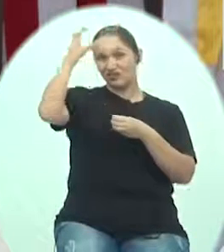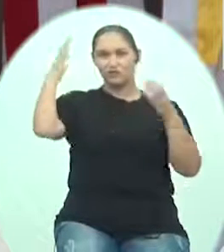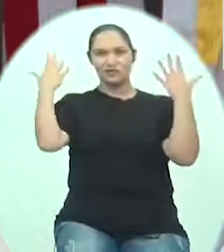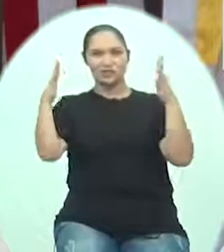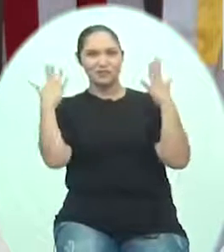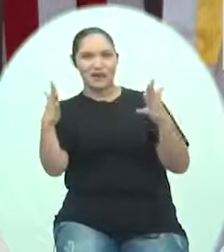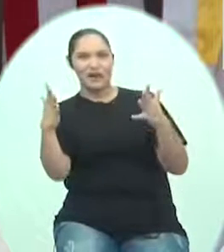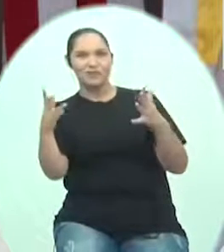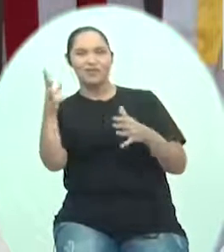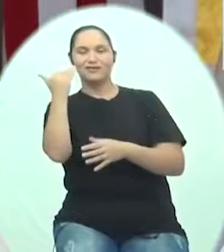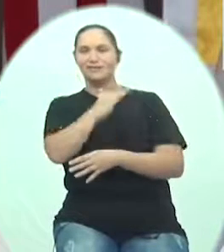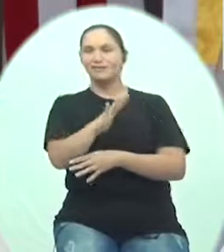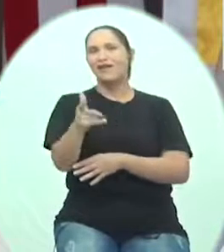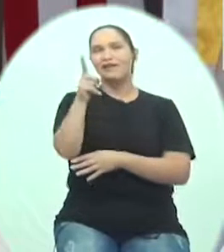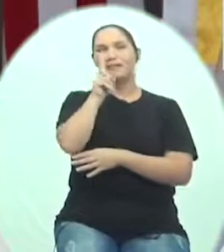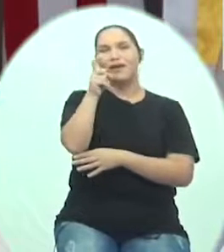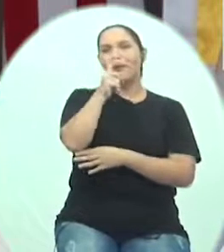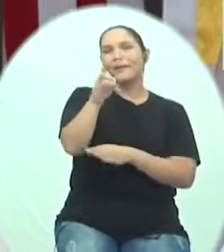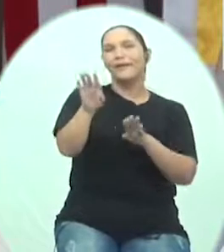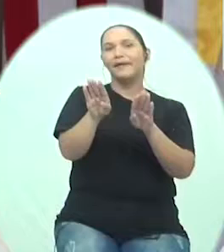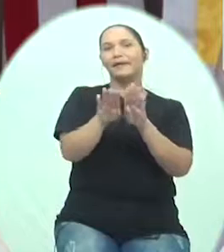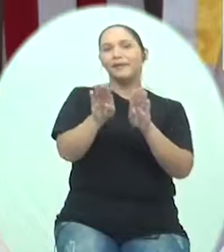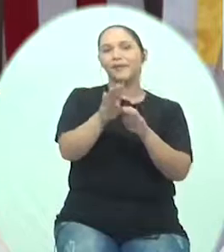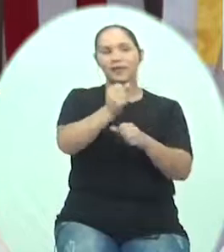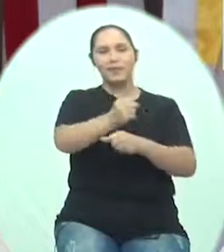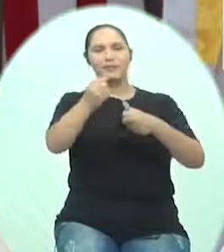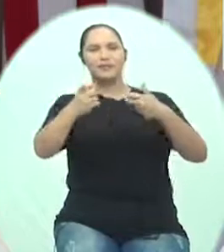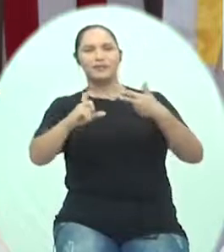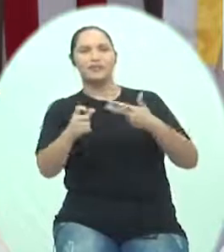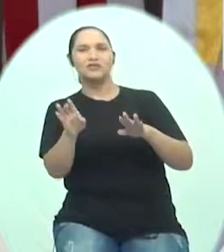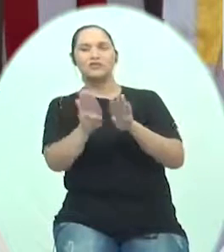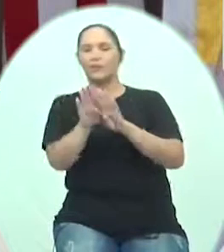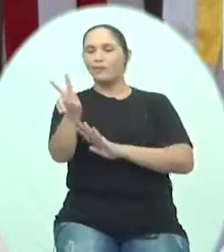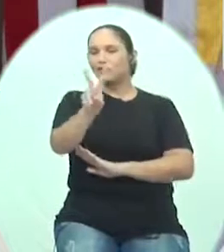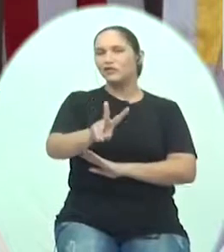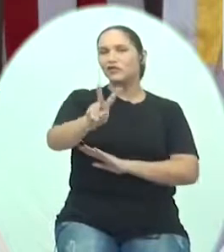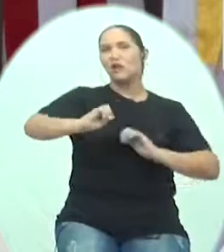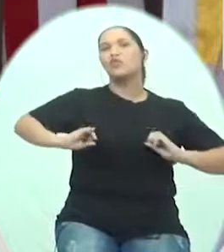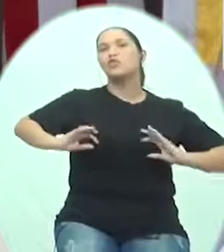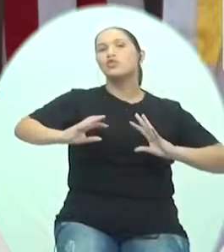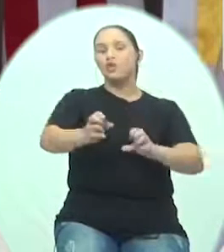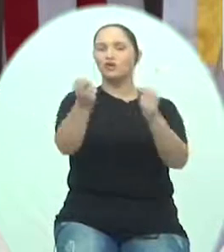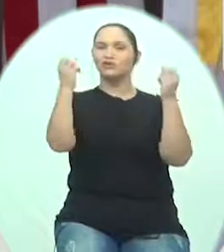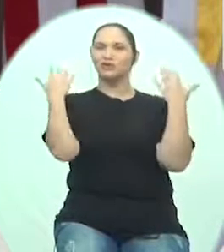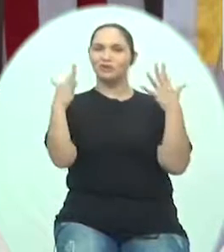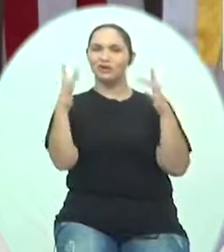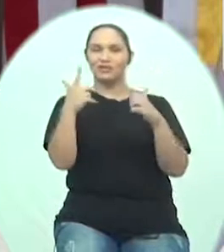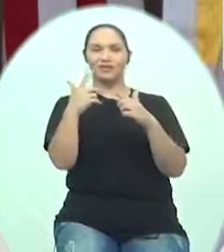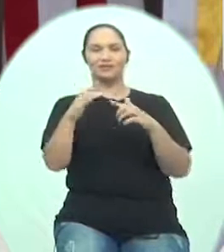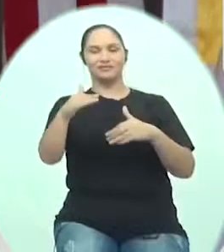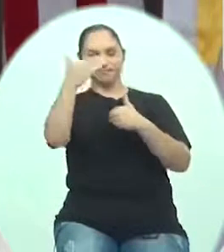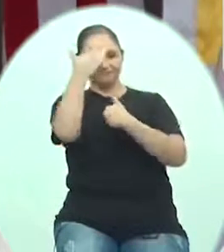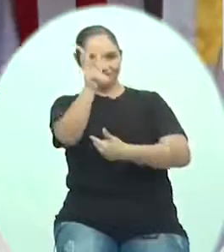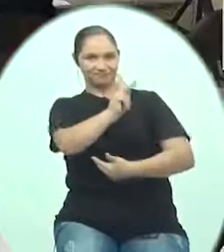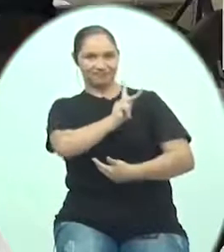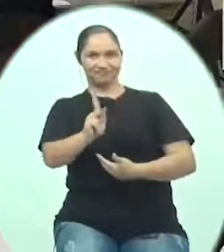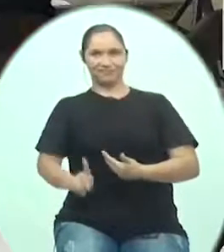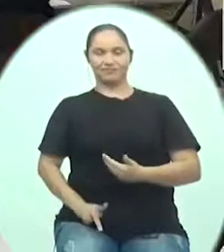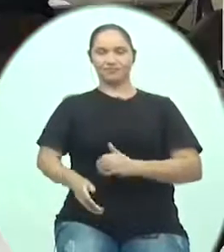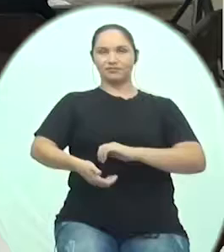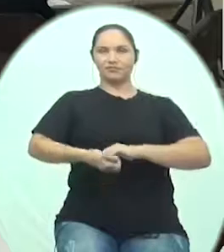vereadores que tanto lutam também para conseguir essas creches né para para toda a nossa população obrigado senhor